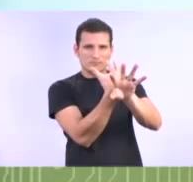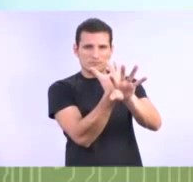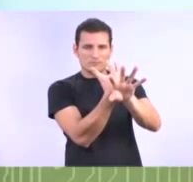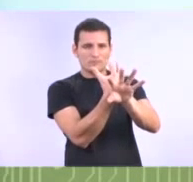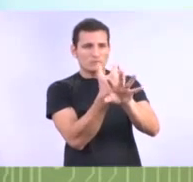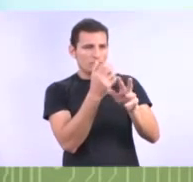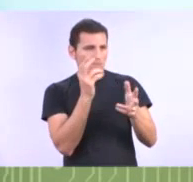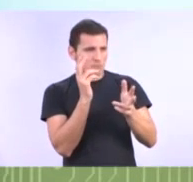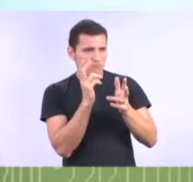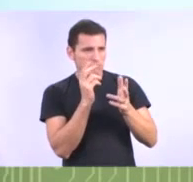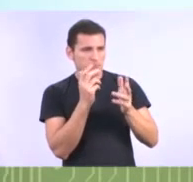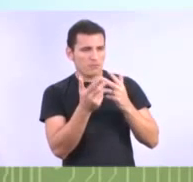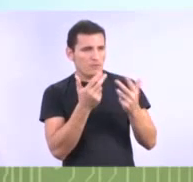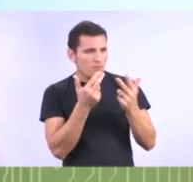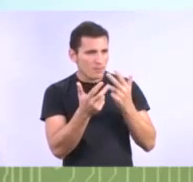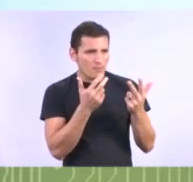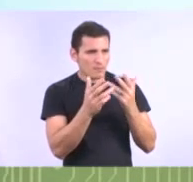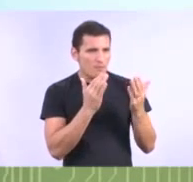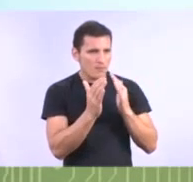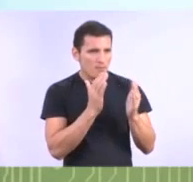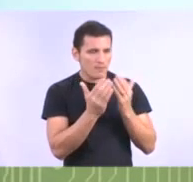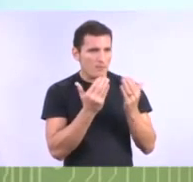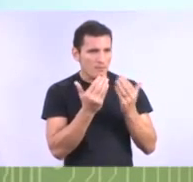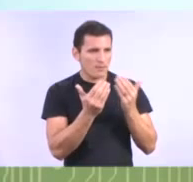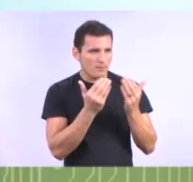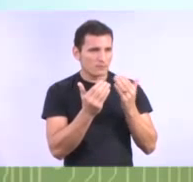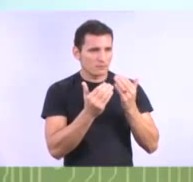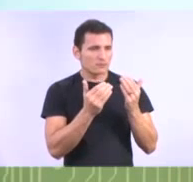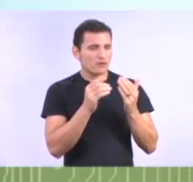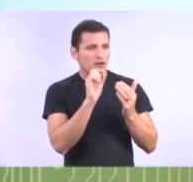sua rede ela acaba não tendo uma